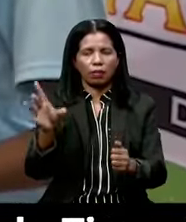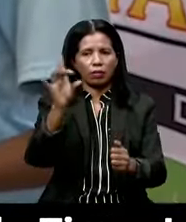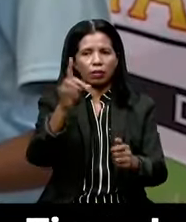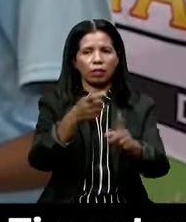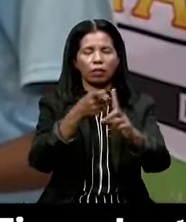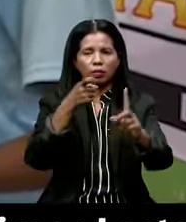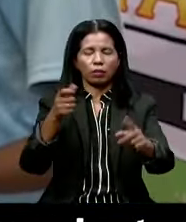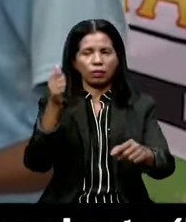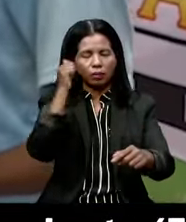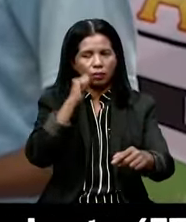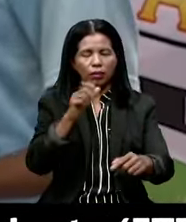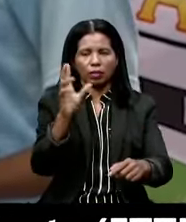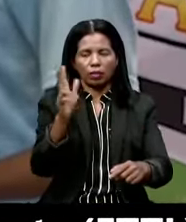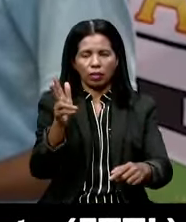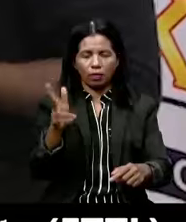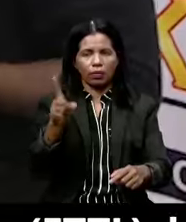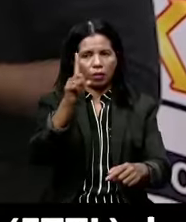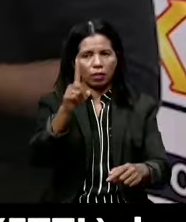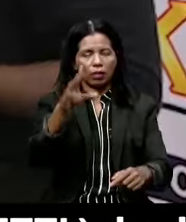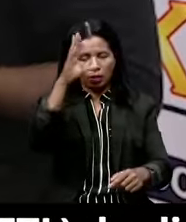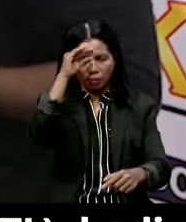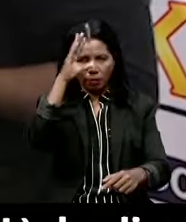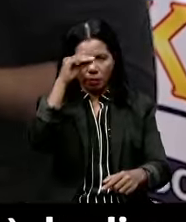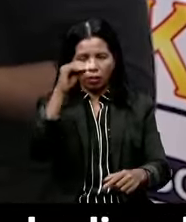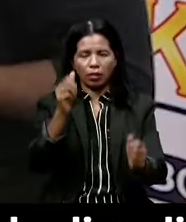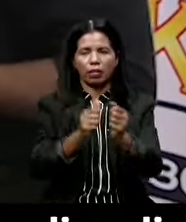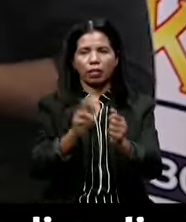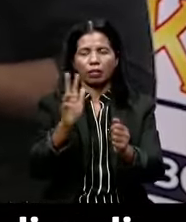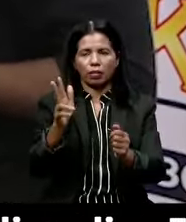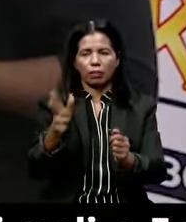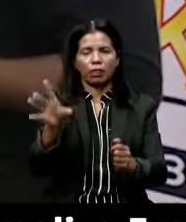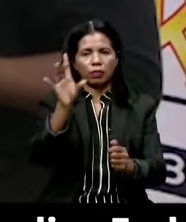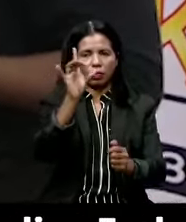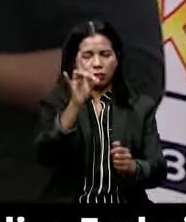composto de Rusifeto, Tolunulu Resin Ida, Nomane, Tolunulu Resin Hito.